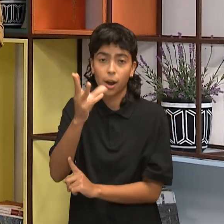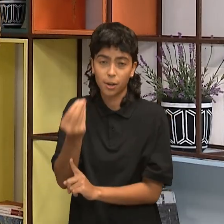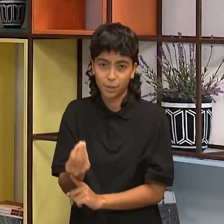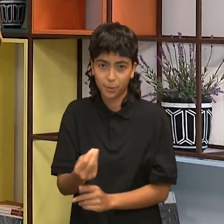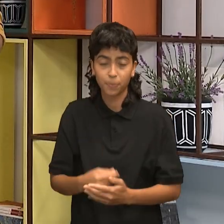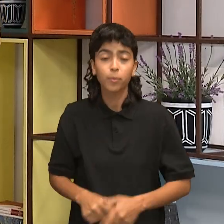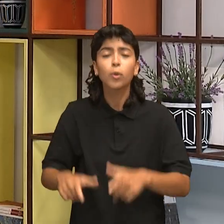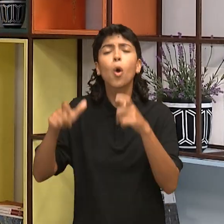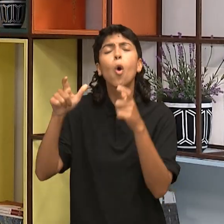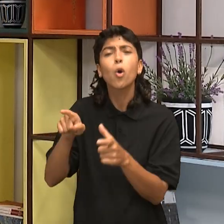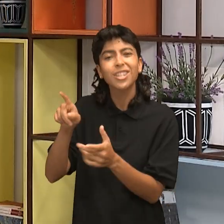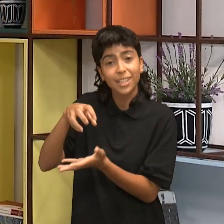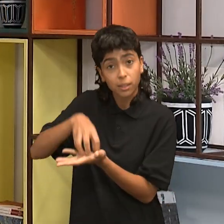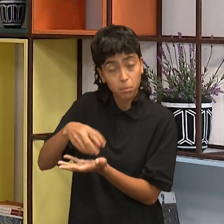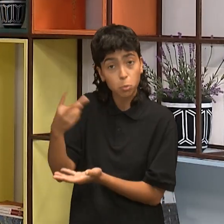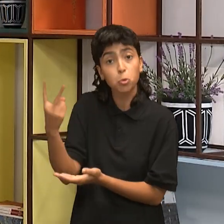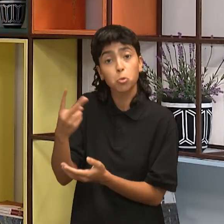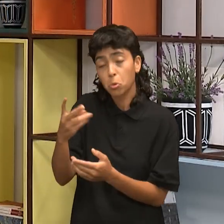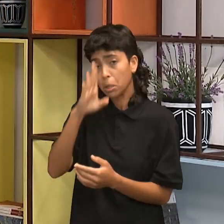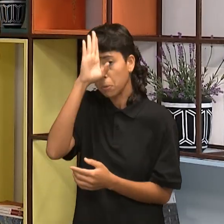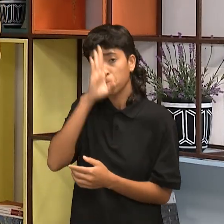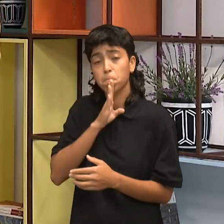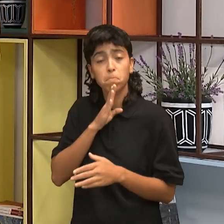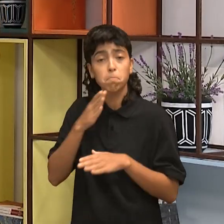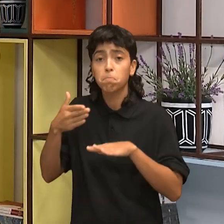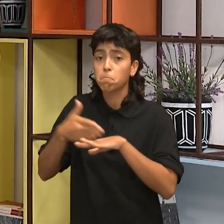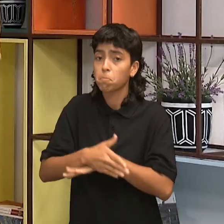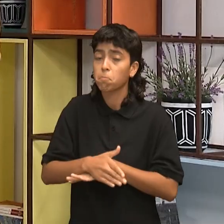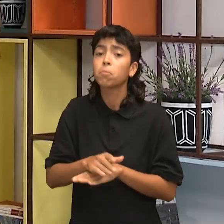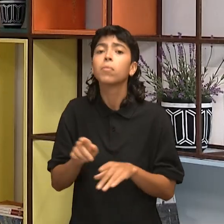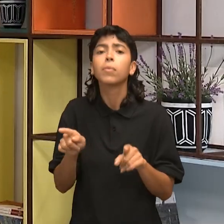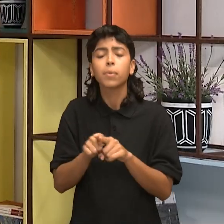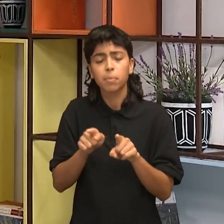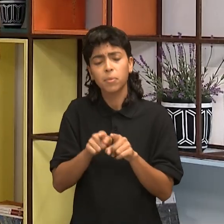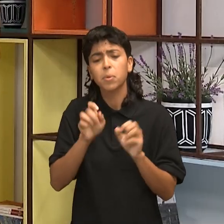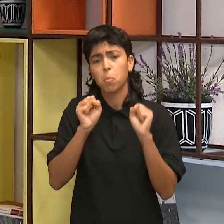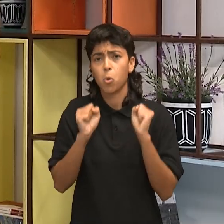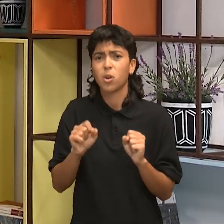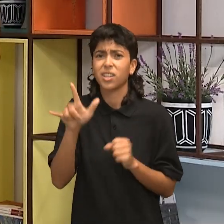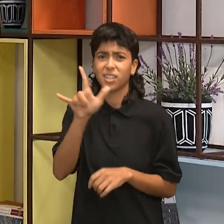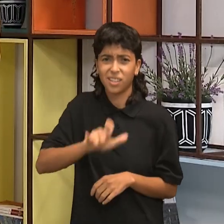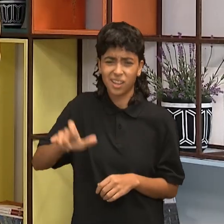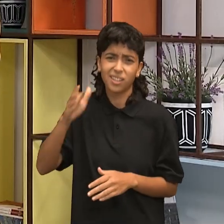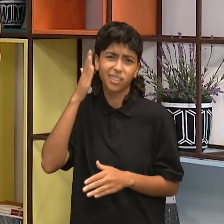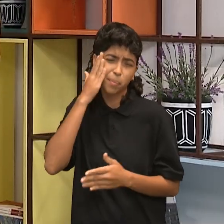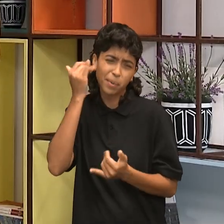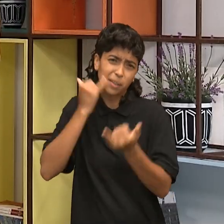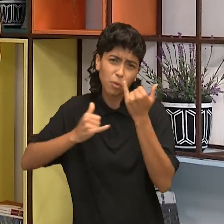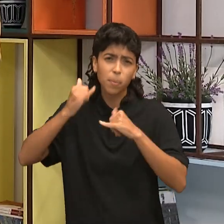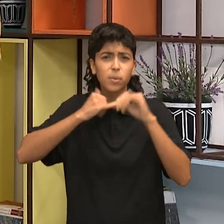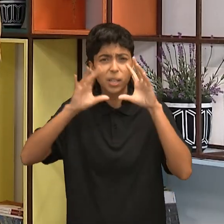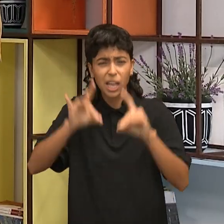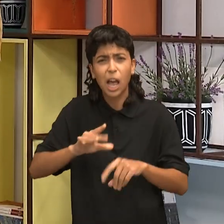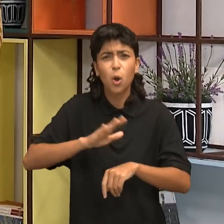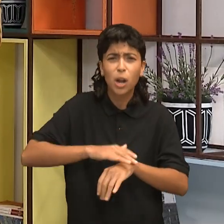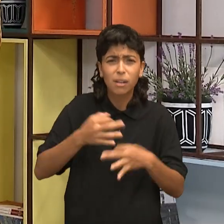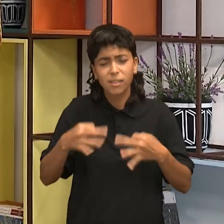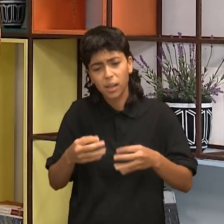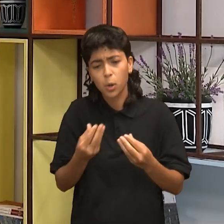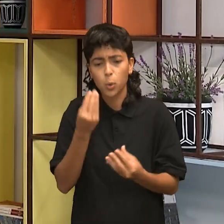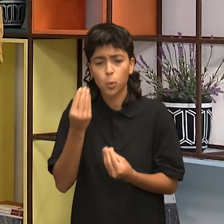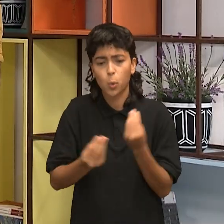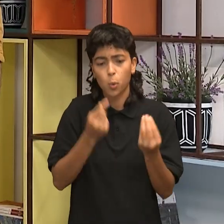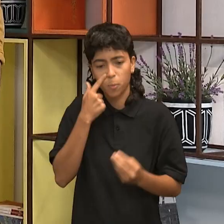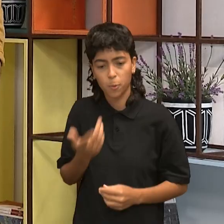e a entrada é gratuita e aberta para todo o público. Acompanhe o Instagram, @Galeria da Fave, para saber mais sobre